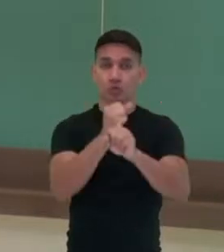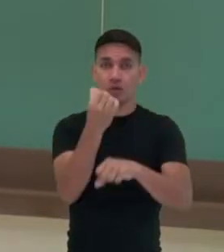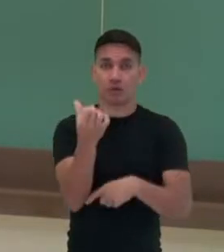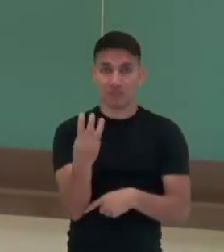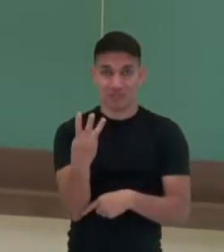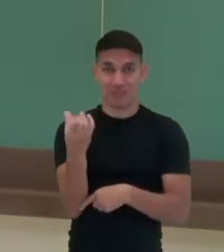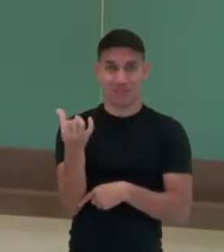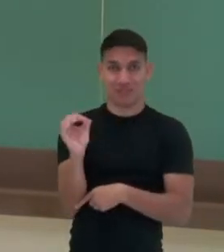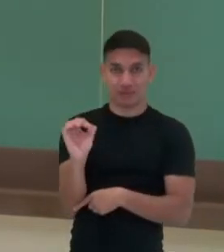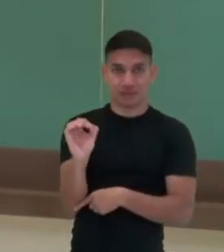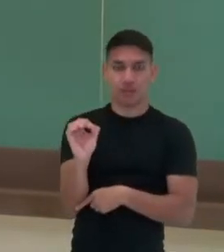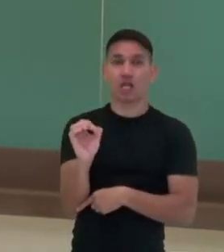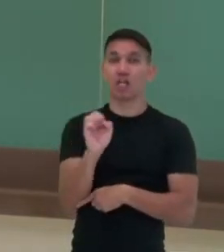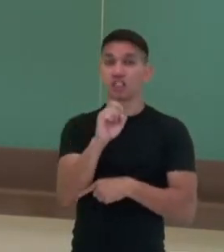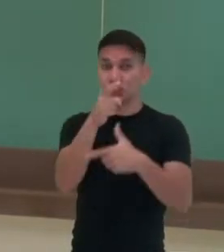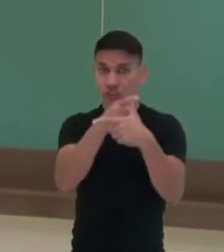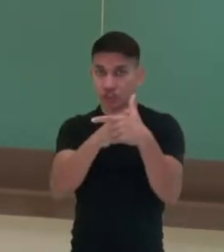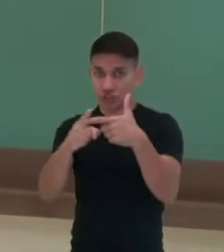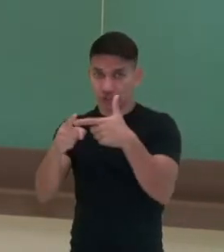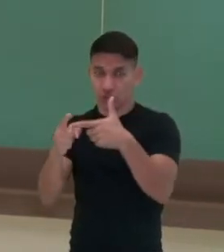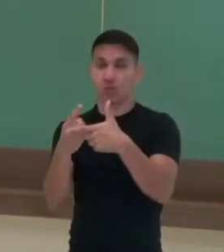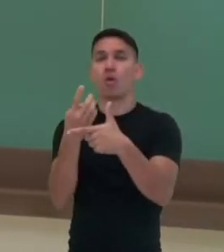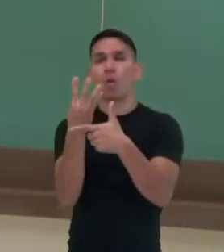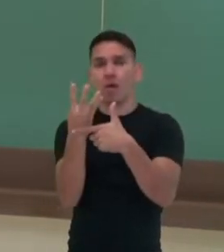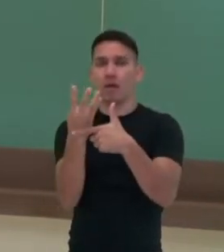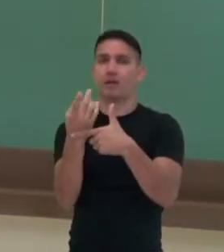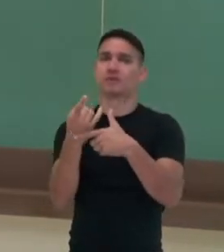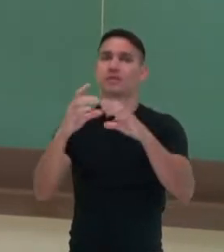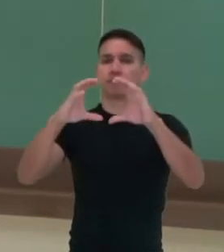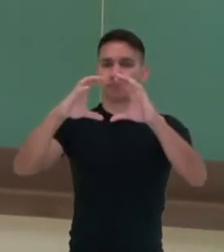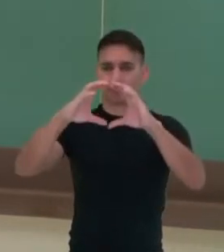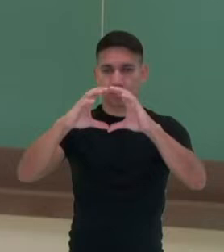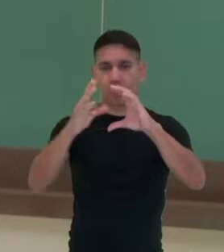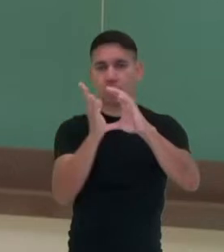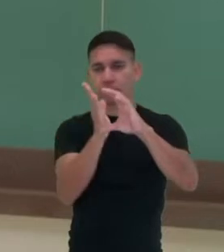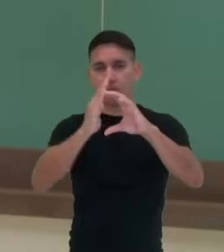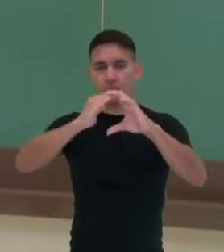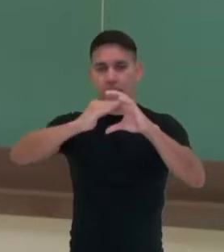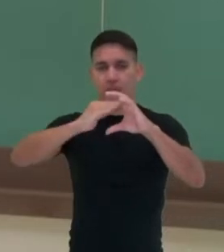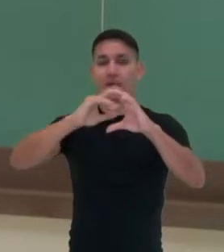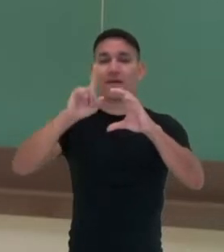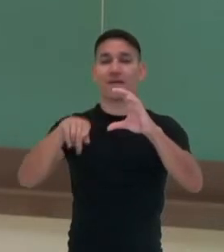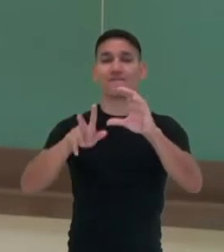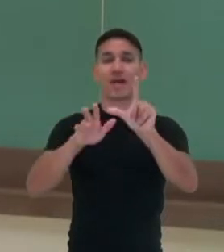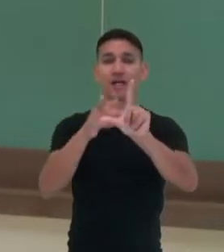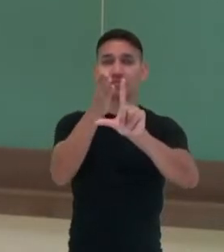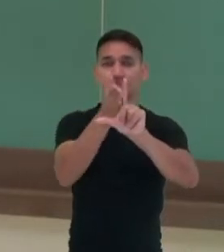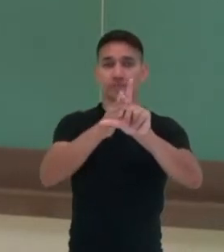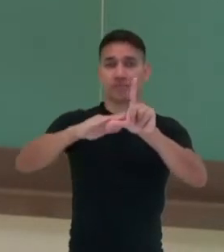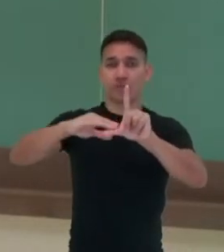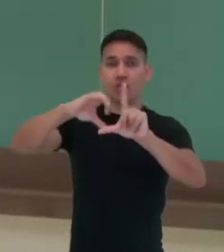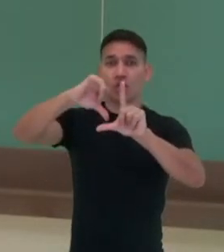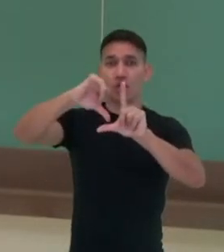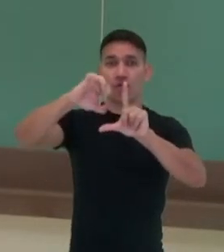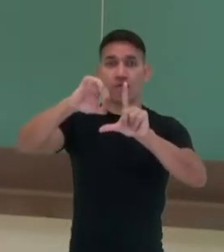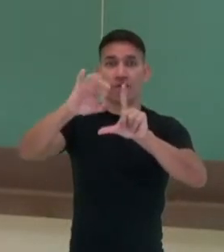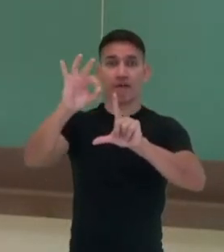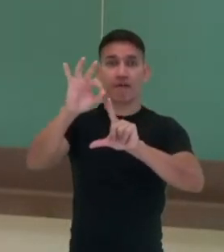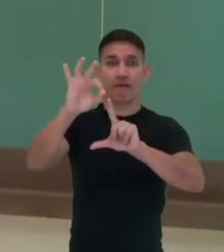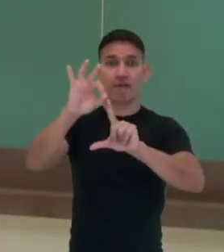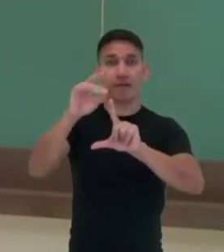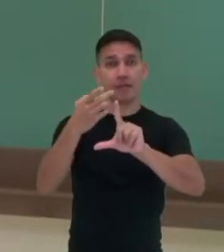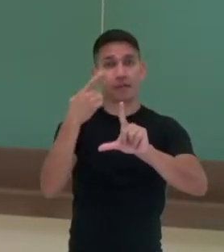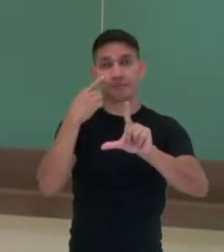pegar 360 e dividir por 4, eu vou ter uma medida de 90 graus. Isso mesmo. Então, quando a gente